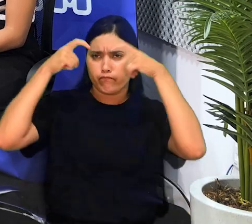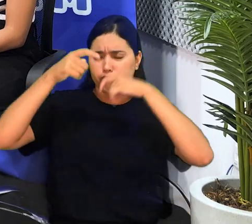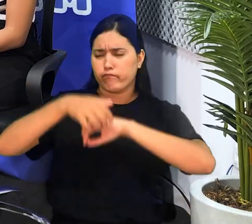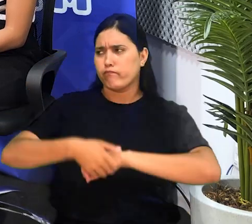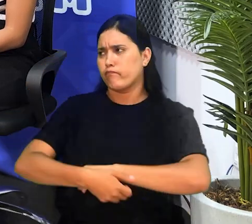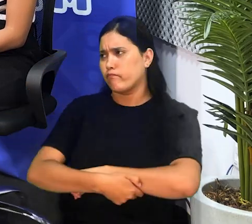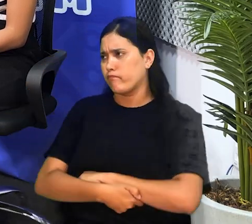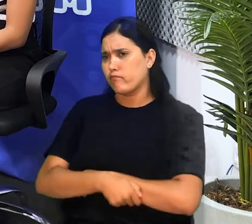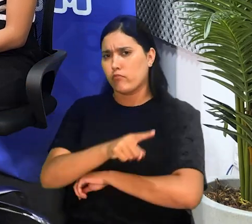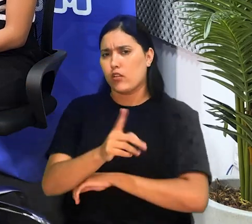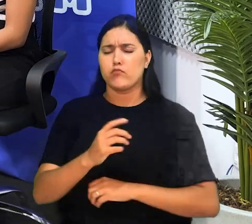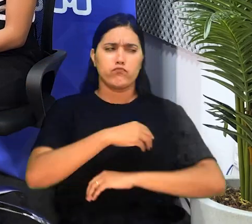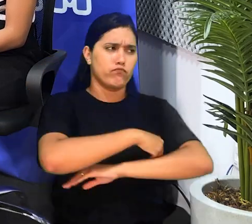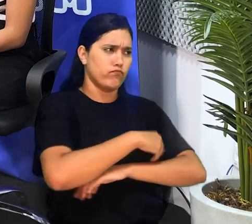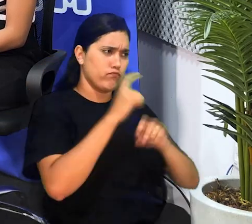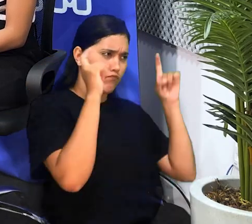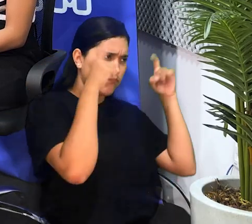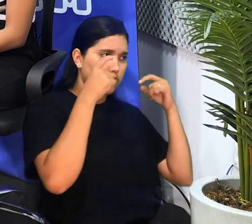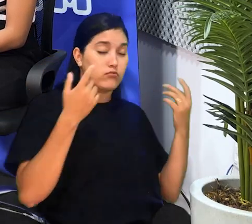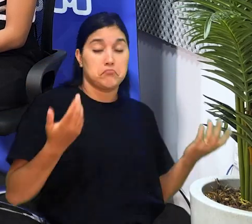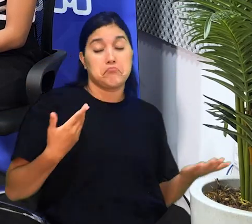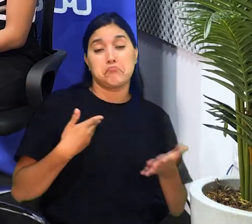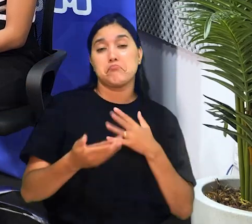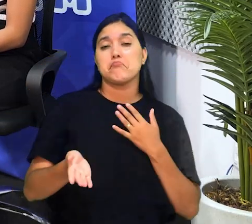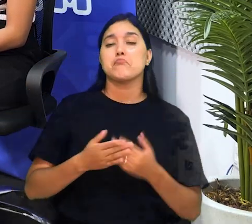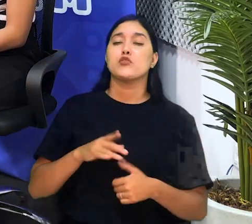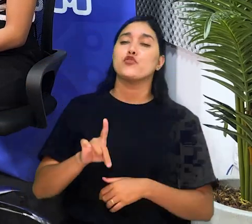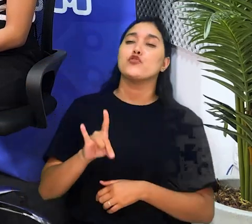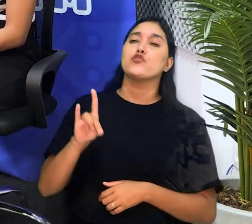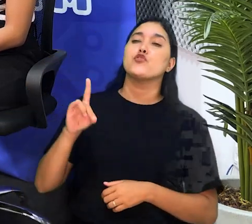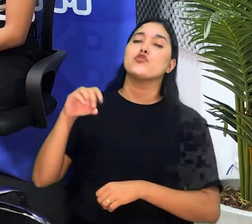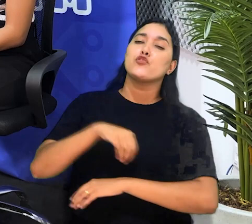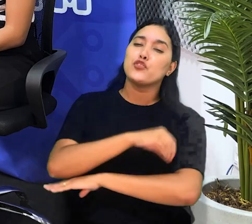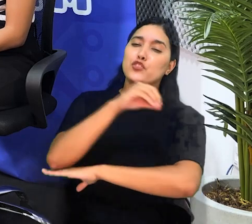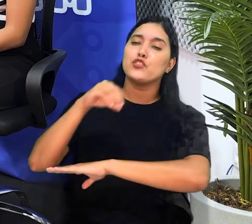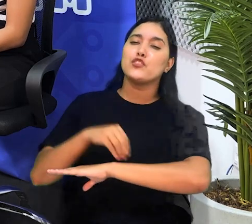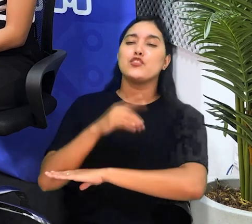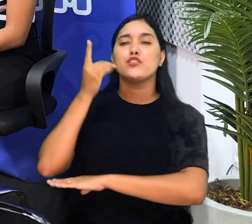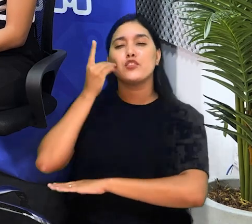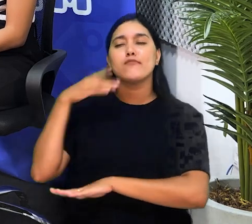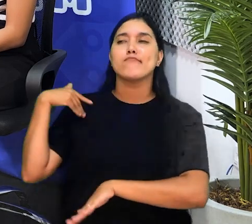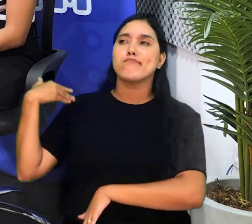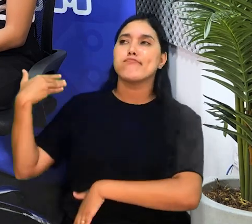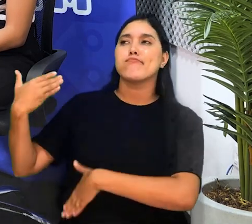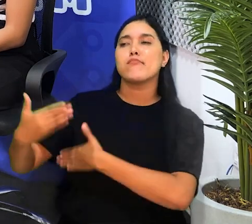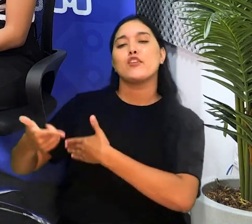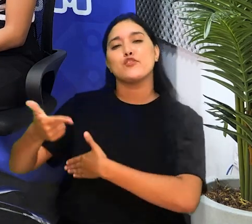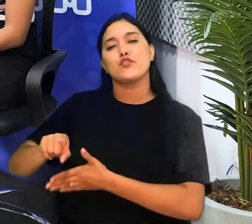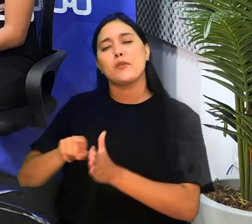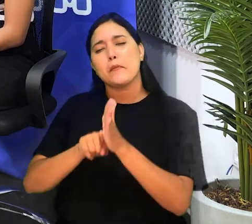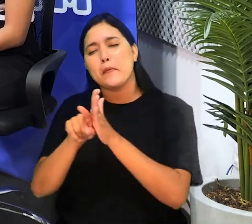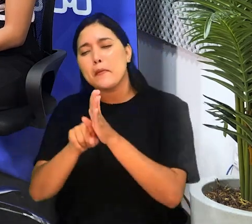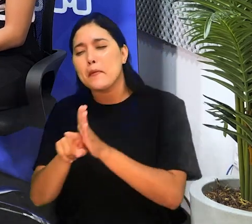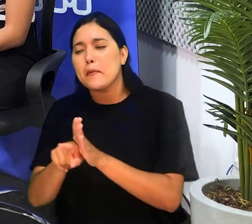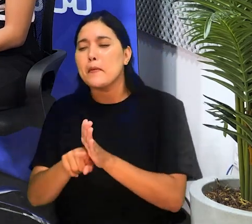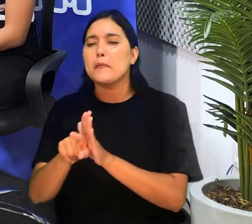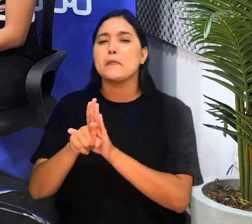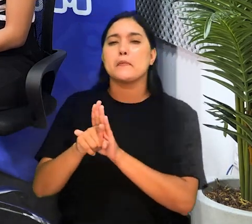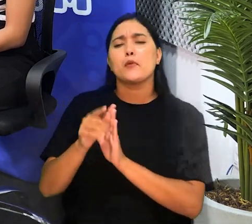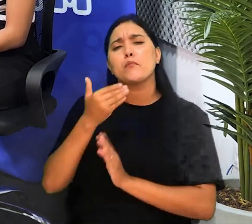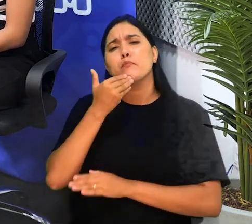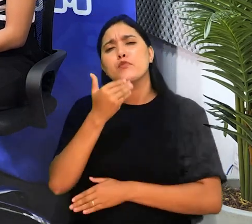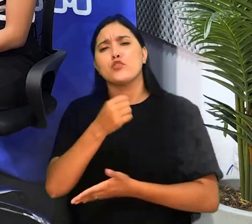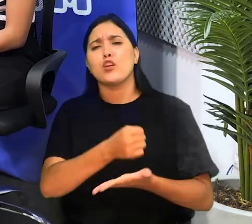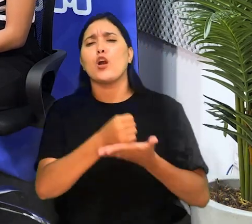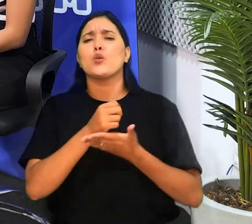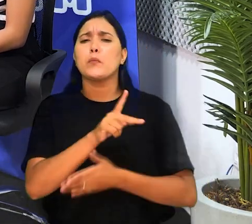difícil. Então vinha as discussões. Só que as nossas discussões eram silenciosas, tipo assim, eu com a cara fechada para lá, ele com a cara fechada para cá. E era assim, eu